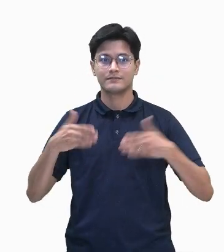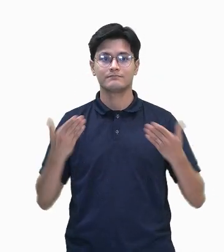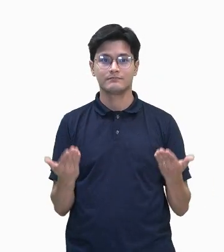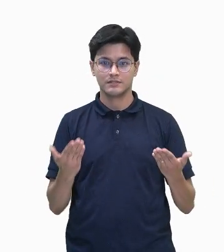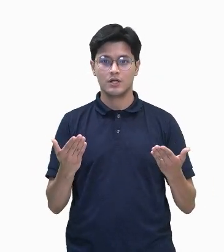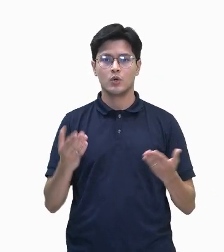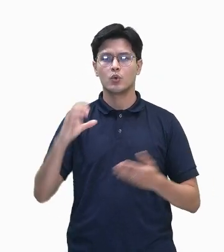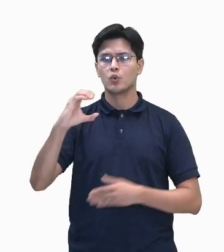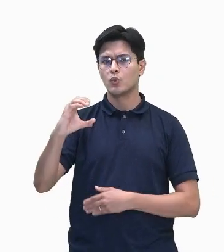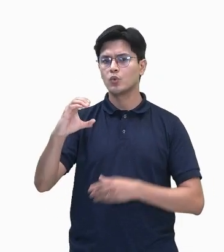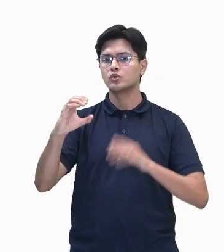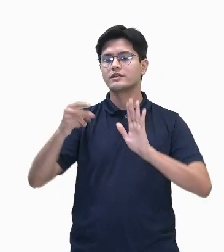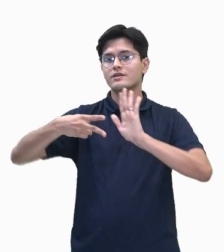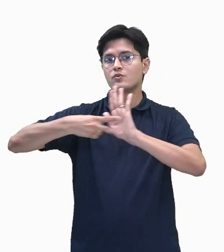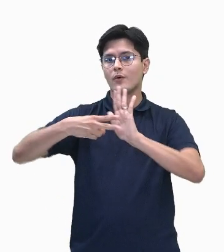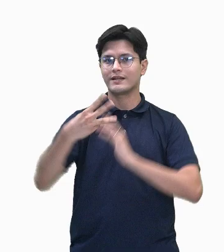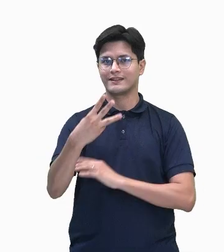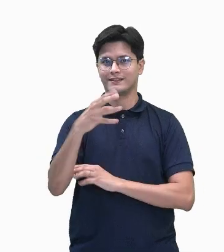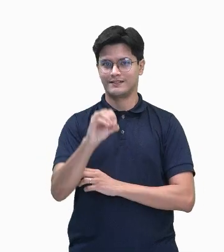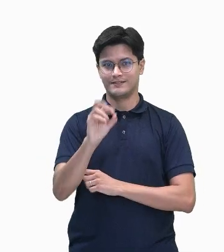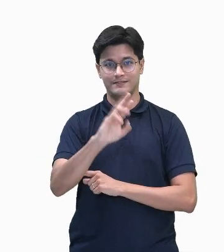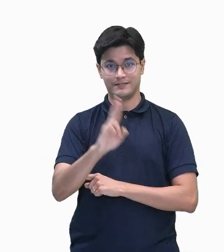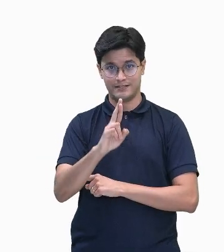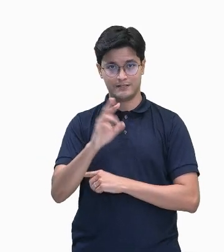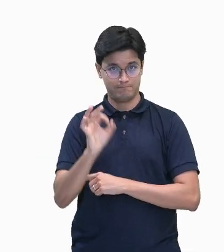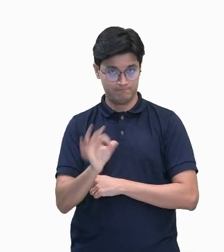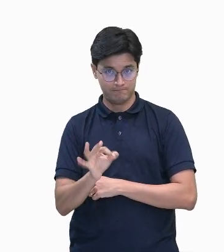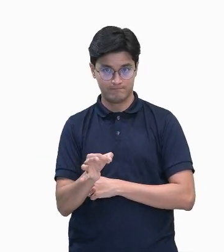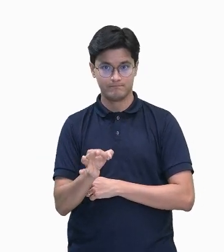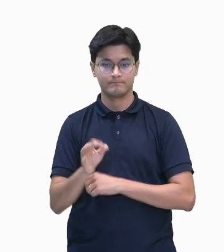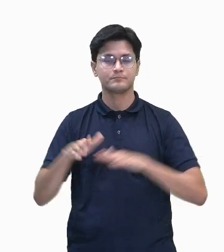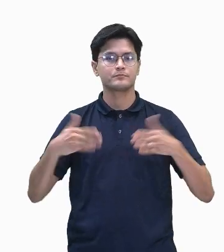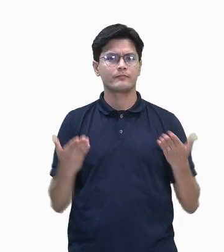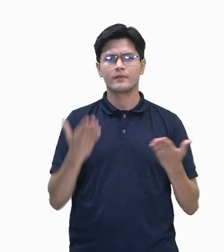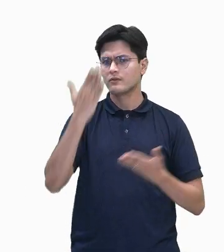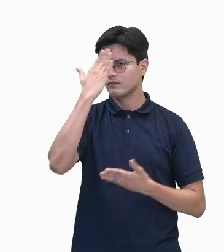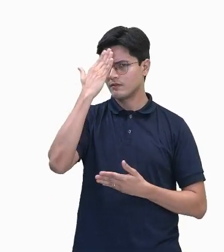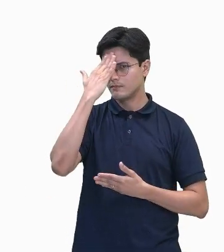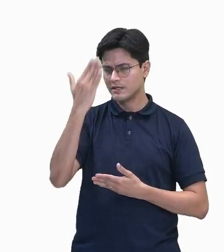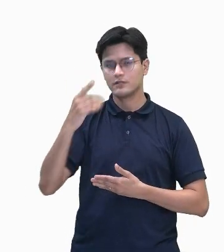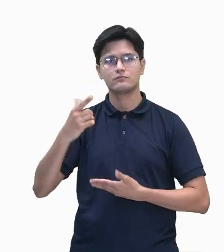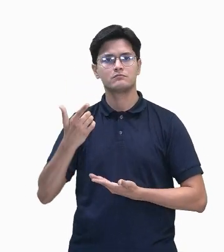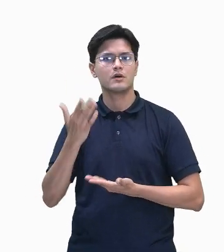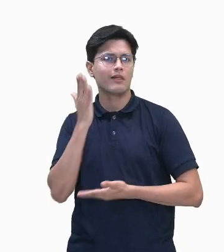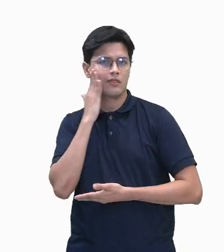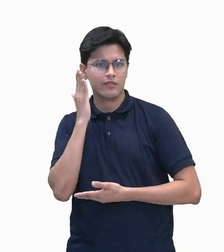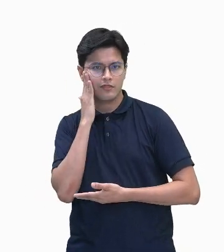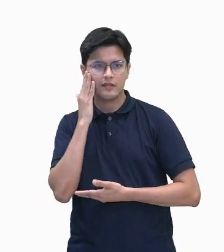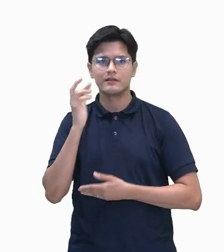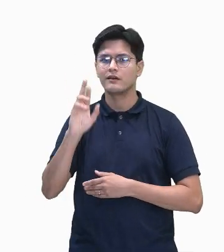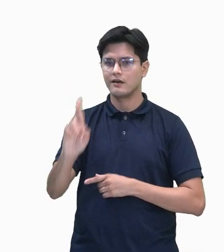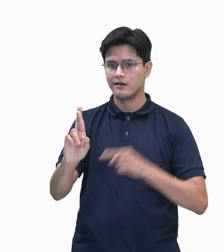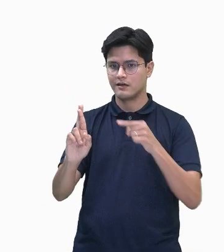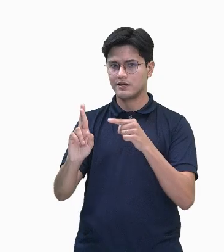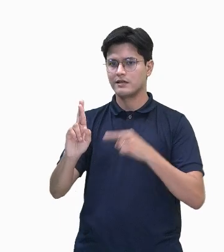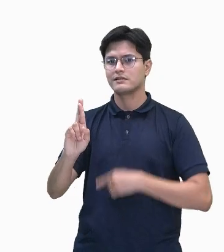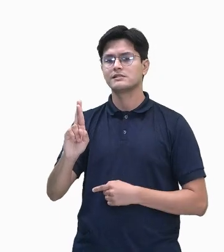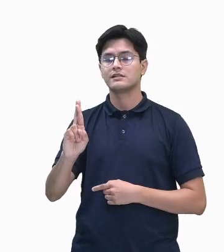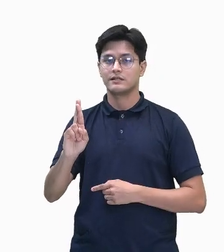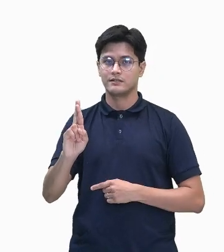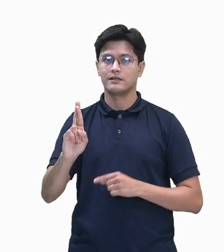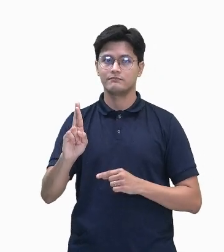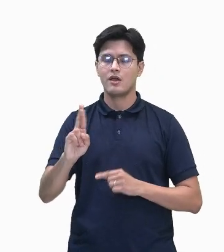de R$30, certo? Bom, sabendo disso, se eu sei que a receita, que é quanto ele apura pela venda, né?